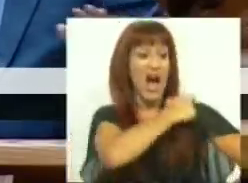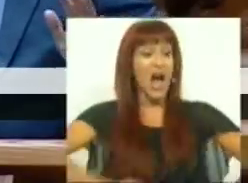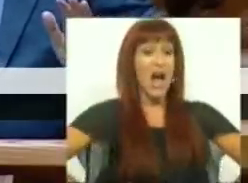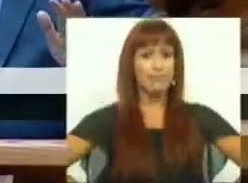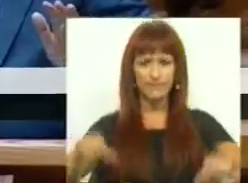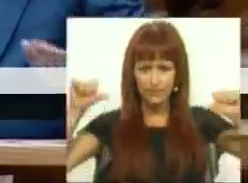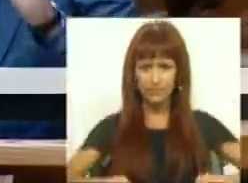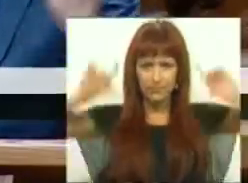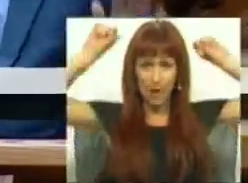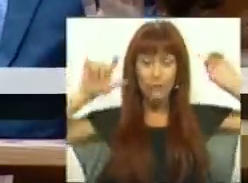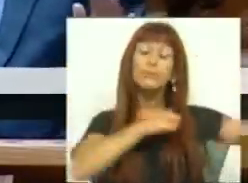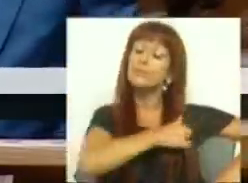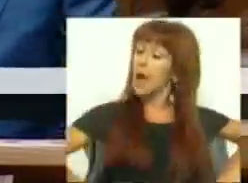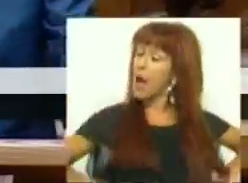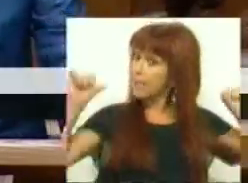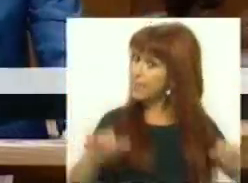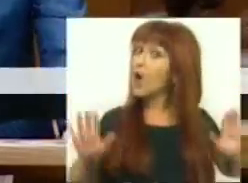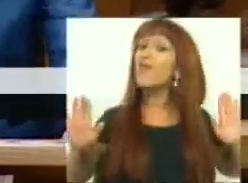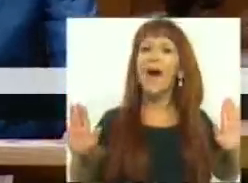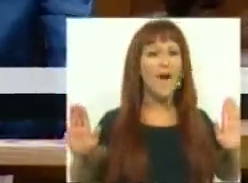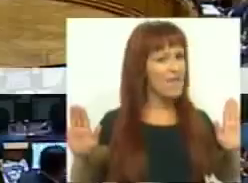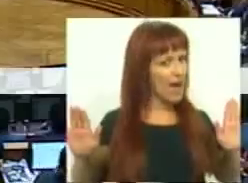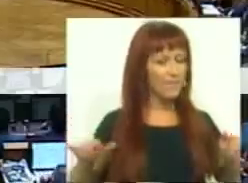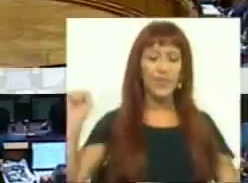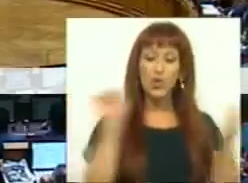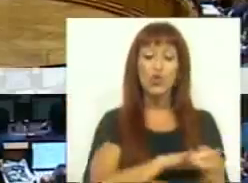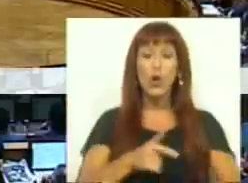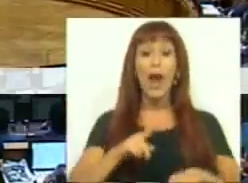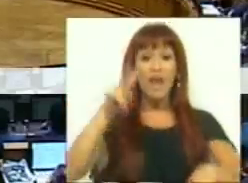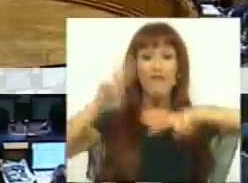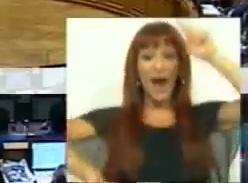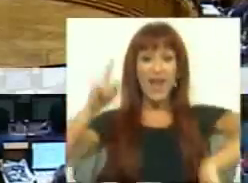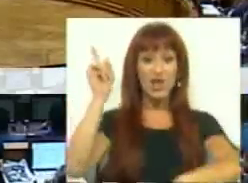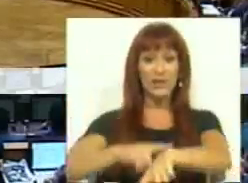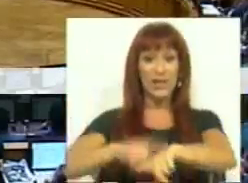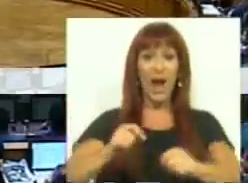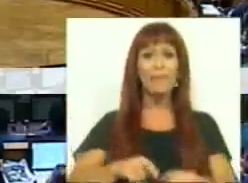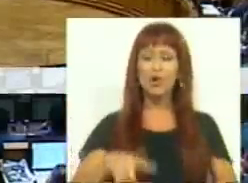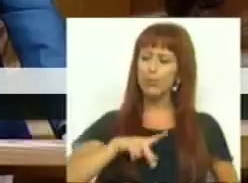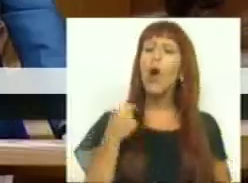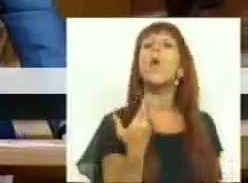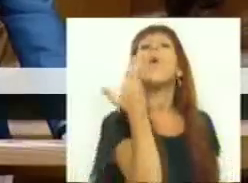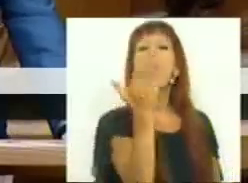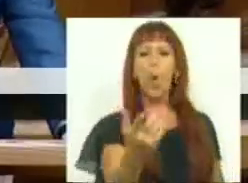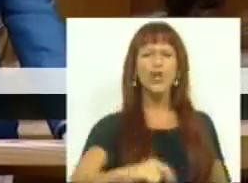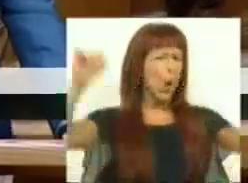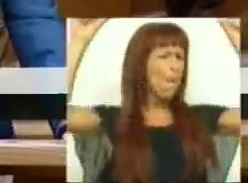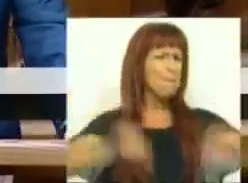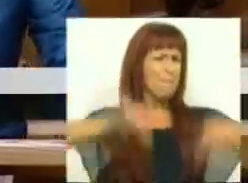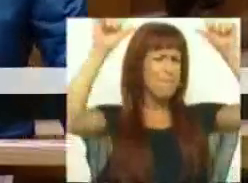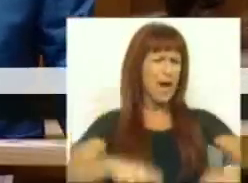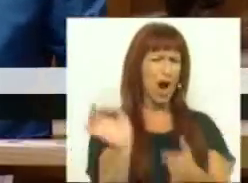isto vai piorar. Apertem que vai piorar. Diz o Financial Times, Portugal tem hoje os